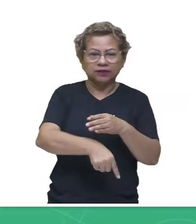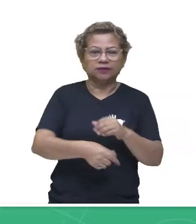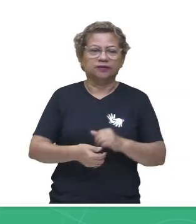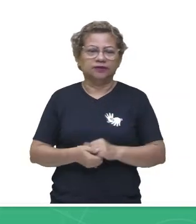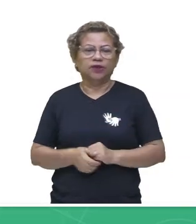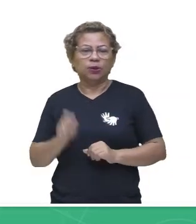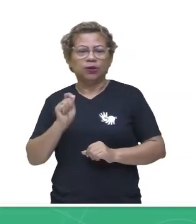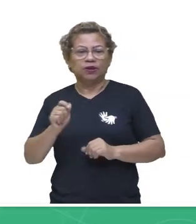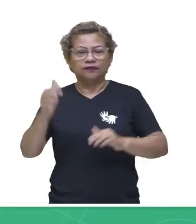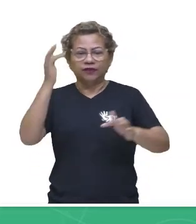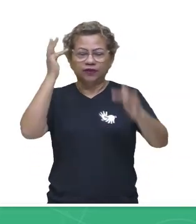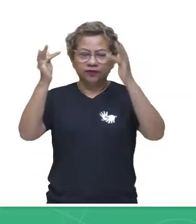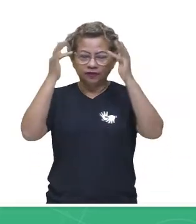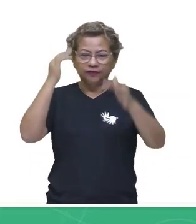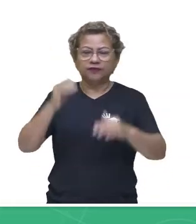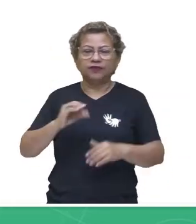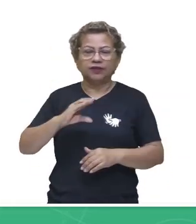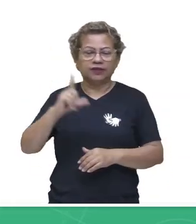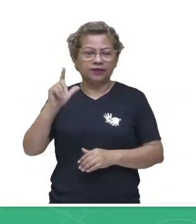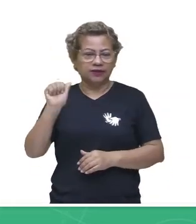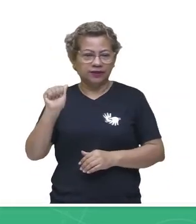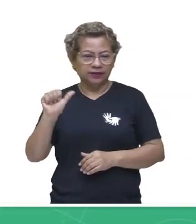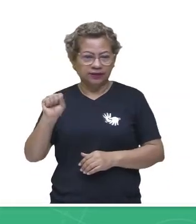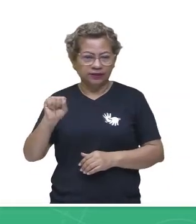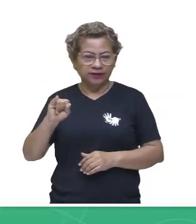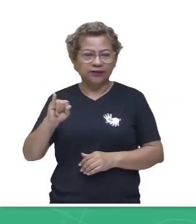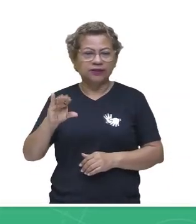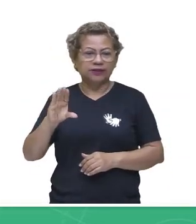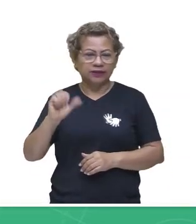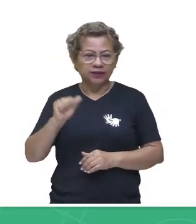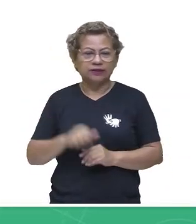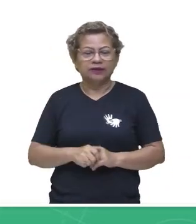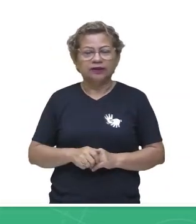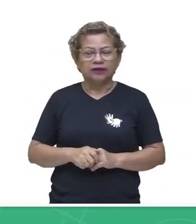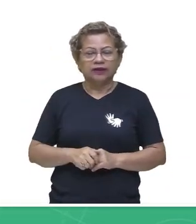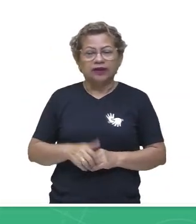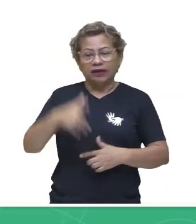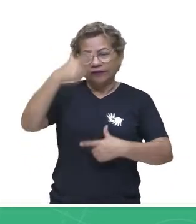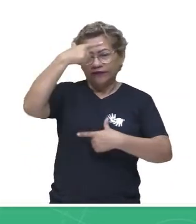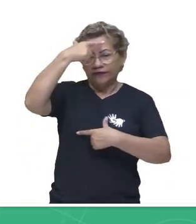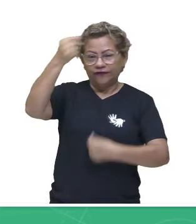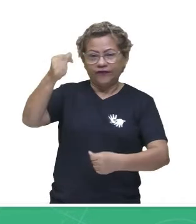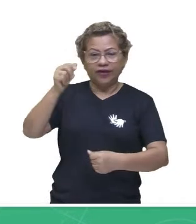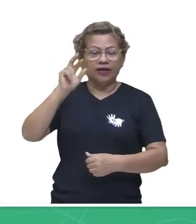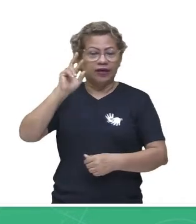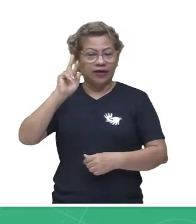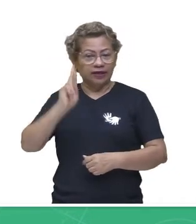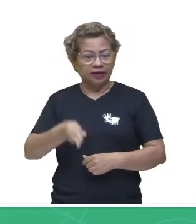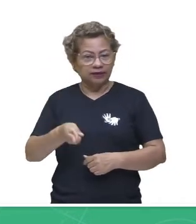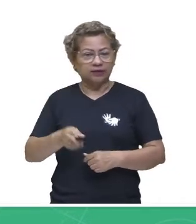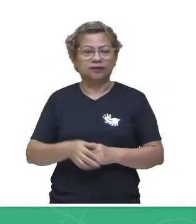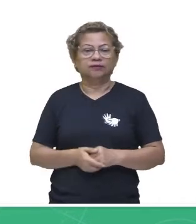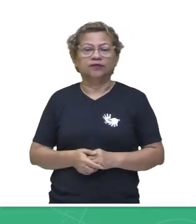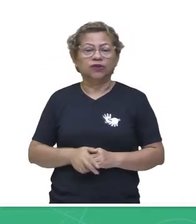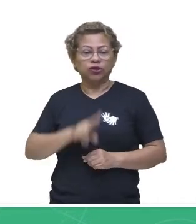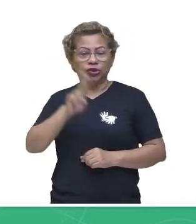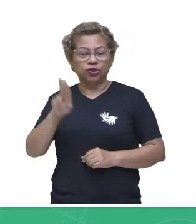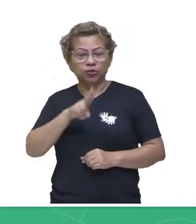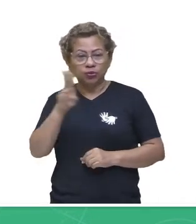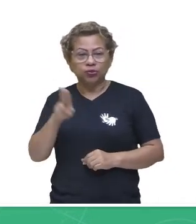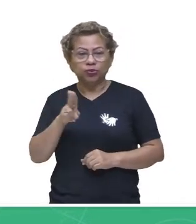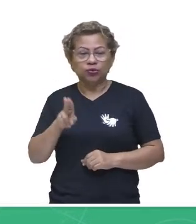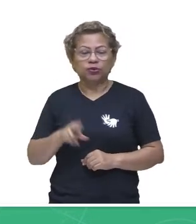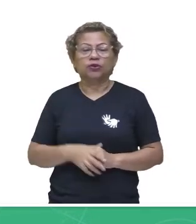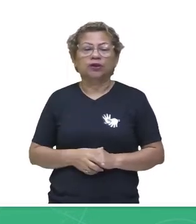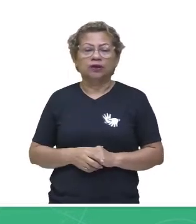inspiração na filosofia clássica, união, fé e razão, perfeito? Utilização dos conceitos